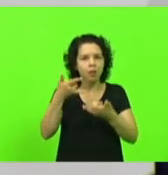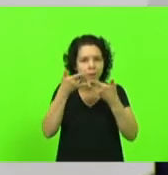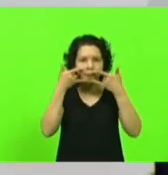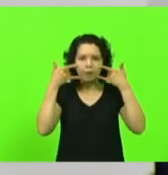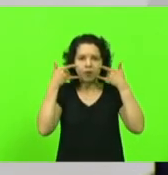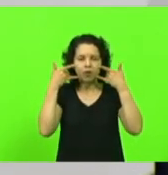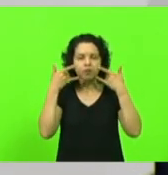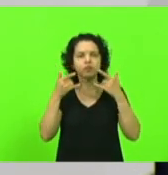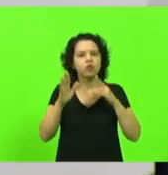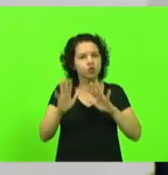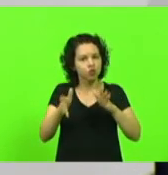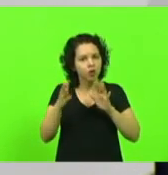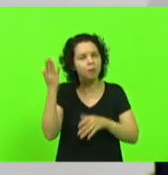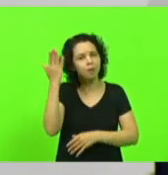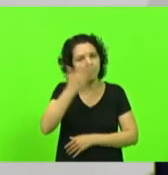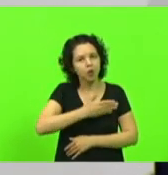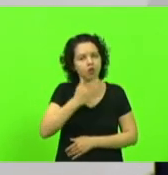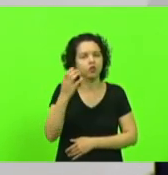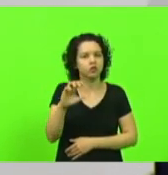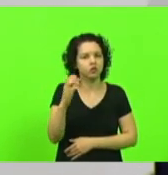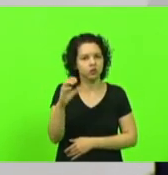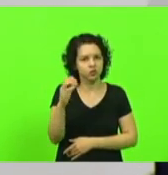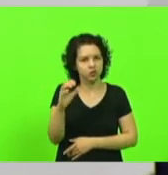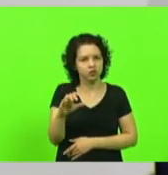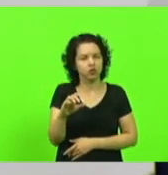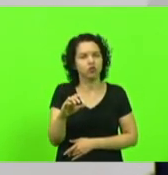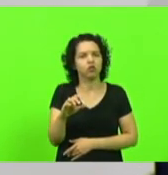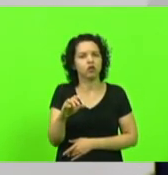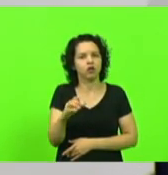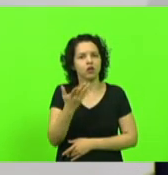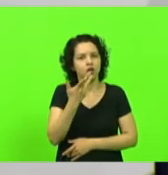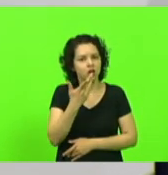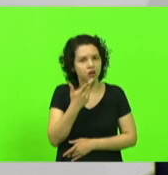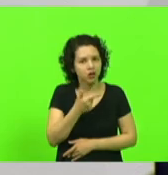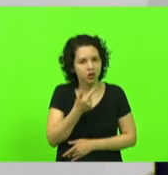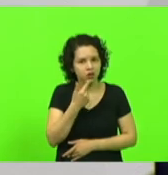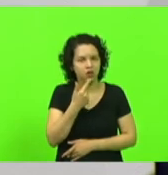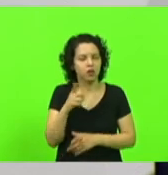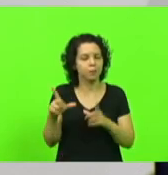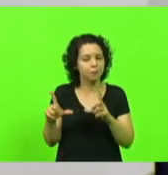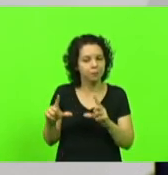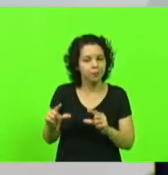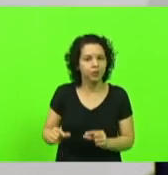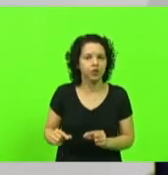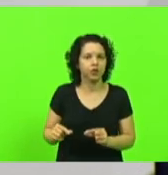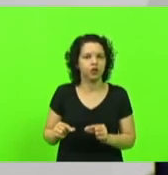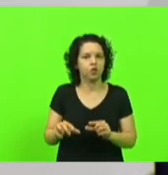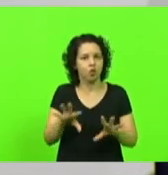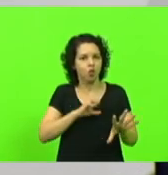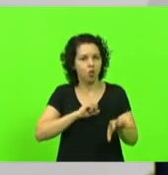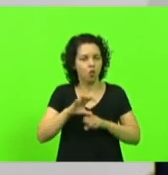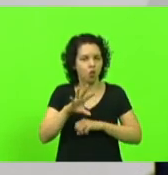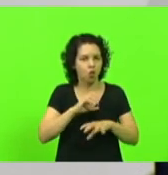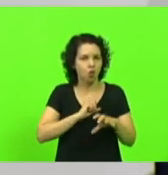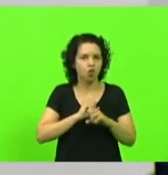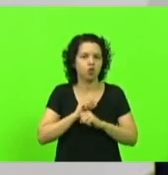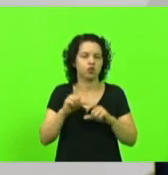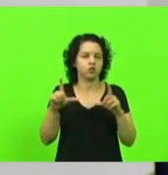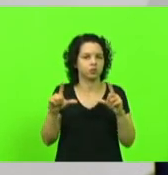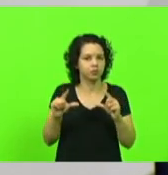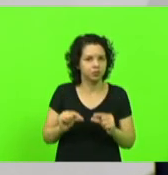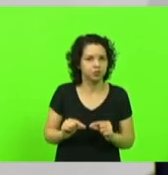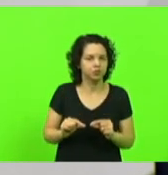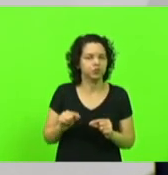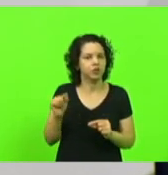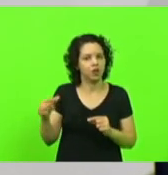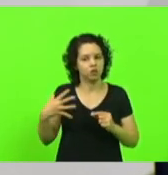comprovado cientificamente que as crianças são menos, elas se contagiam menos e elas